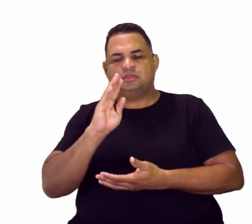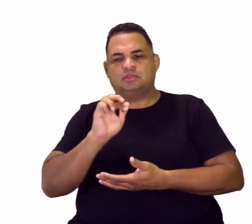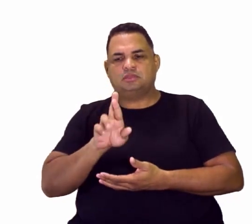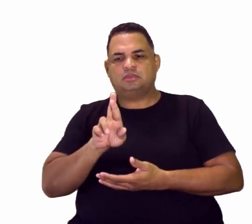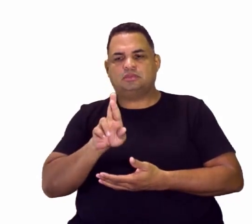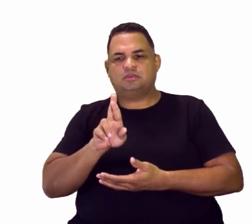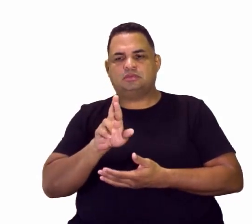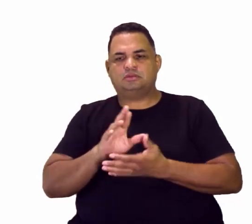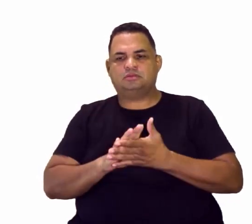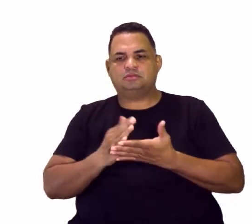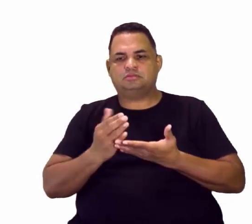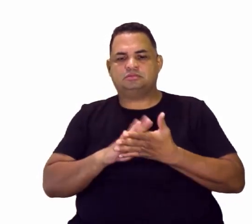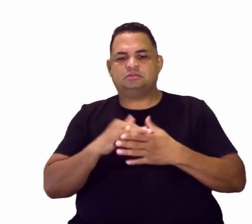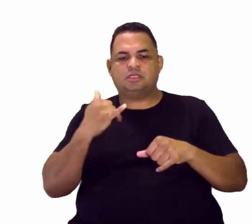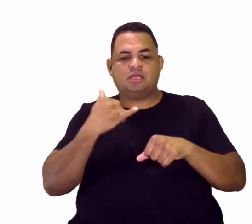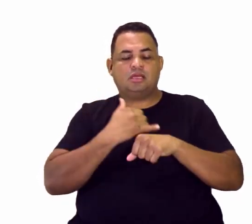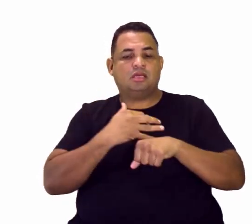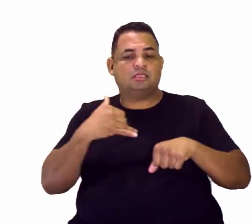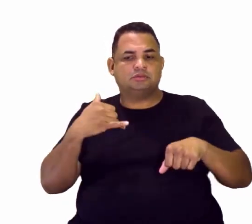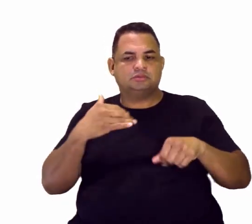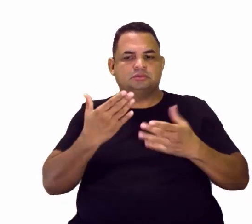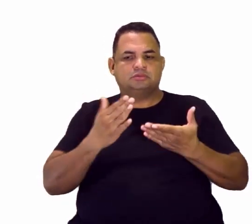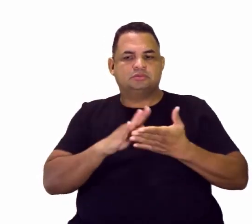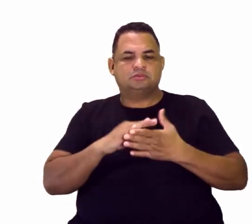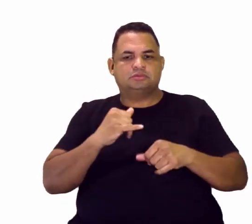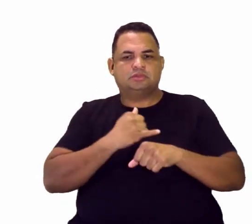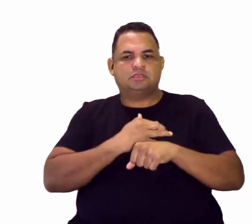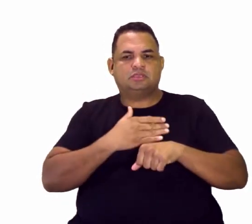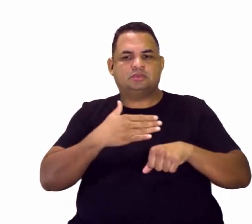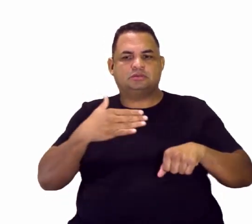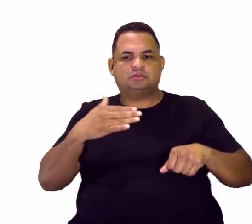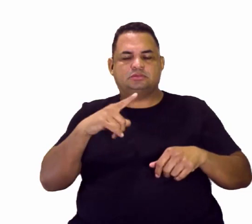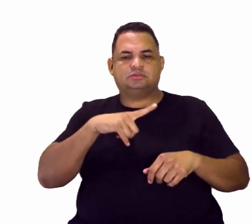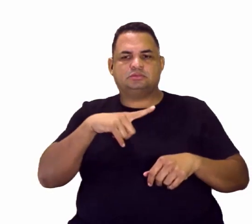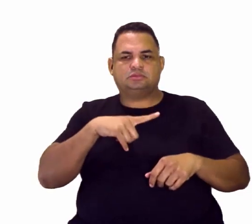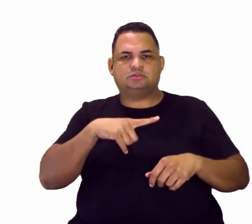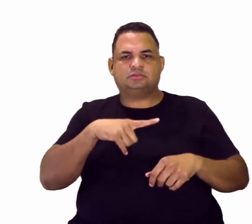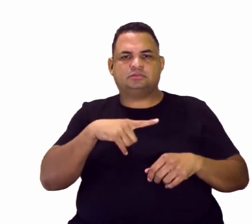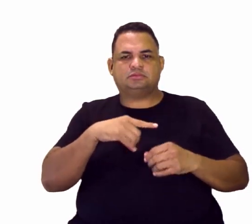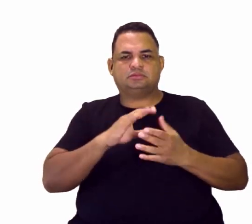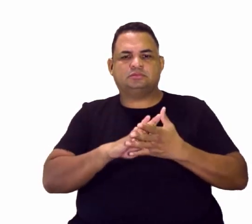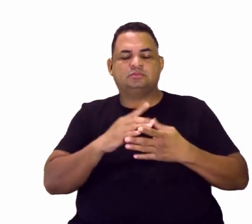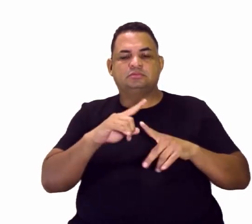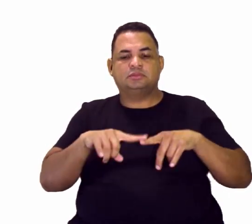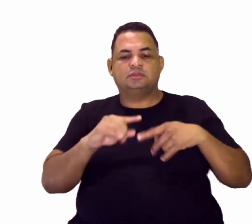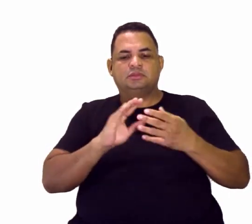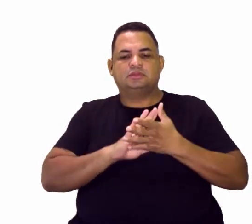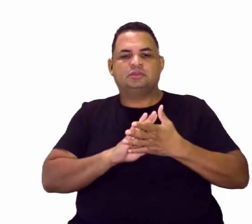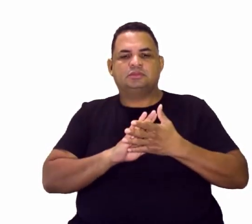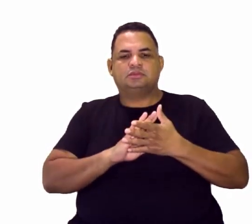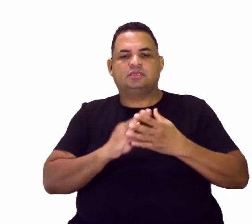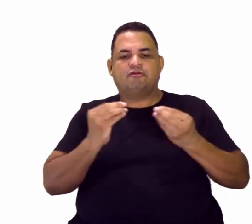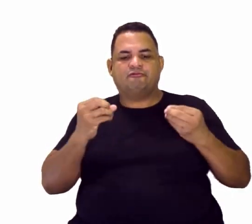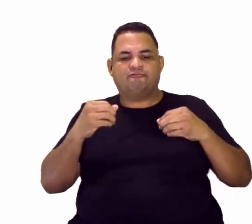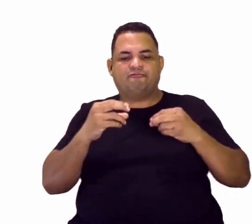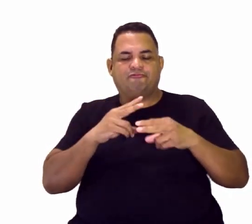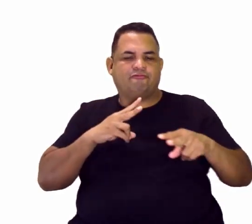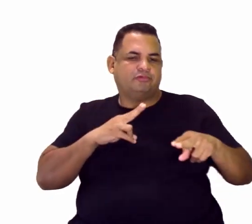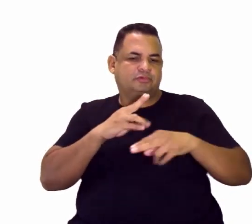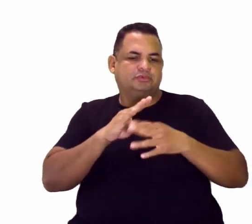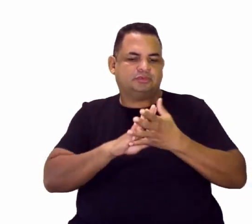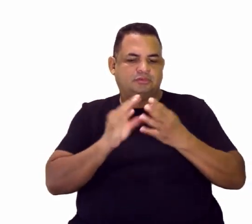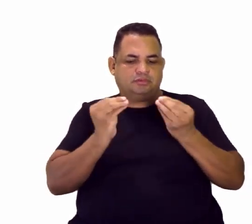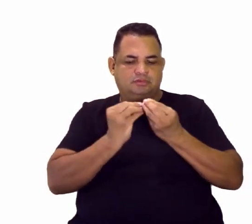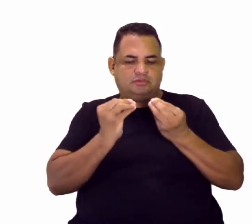HBr, são ácidos que existem, porém a força de interação molecular é dipolo permanente, não é ligação de